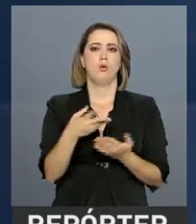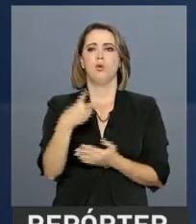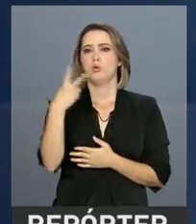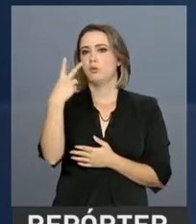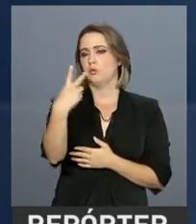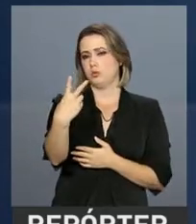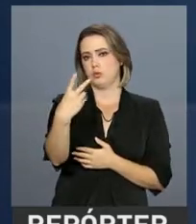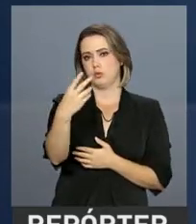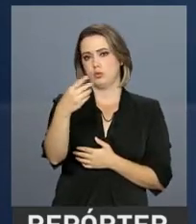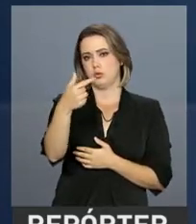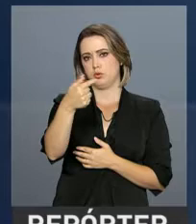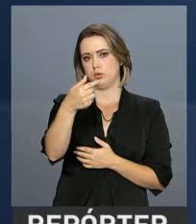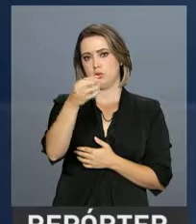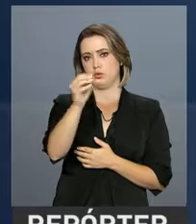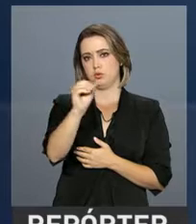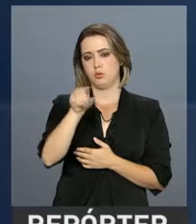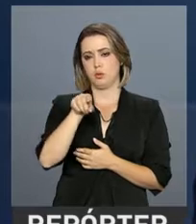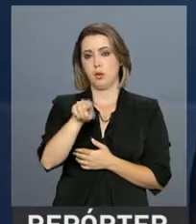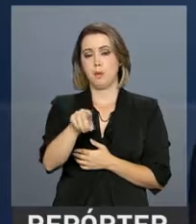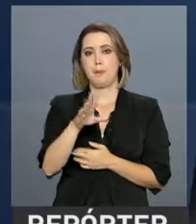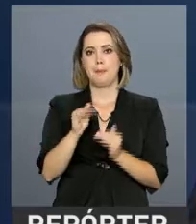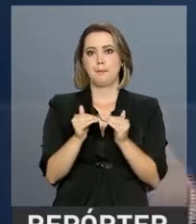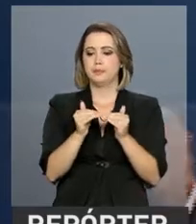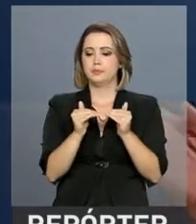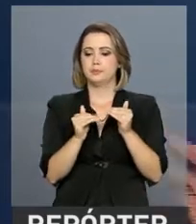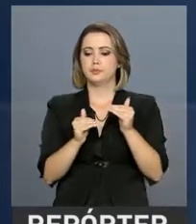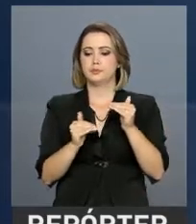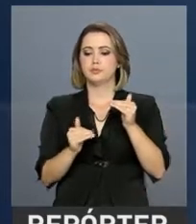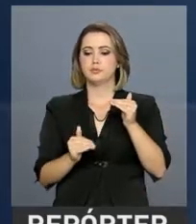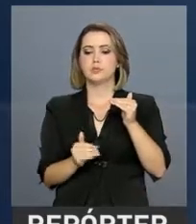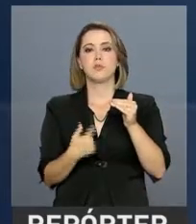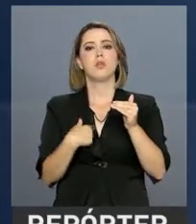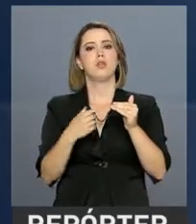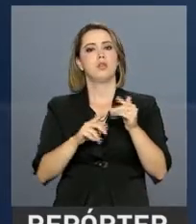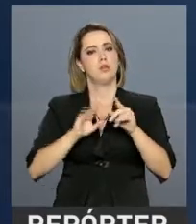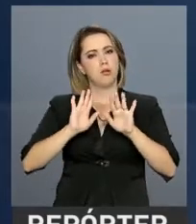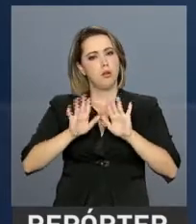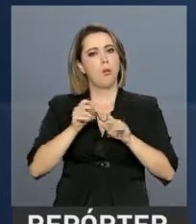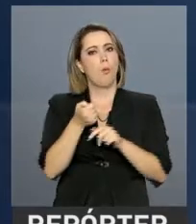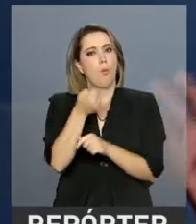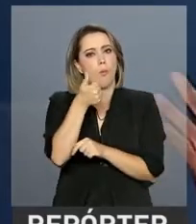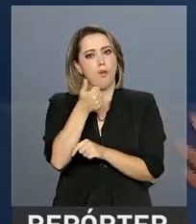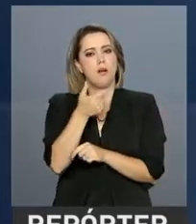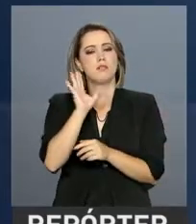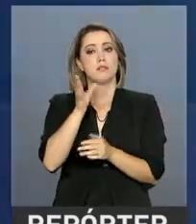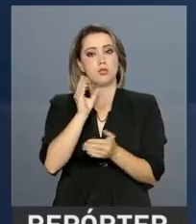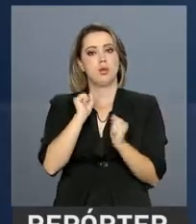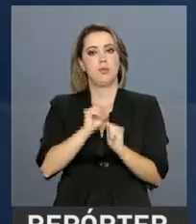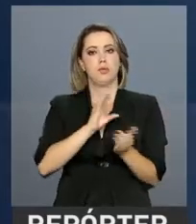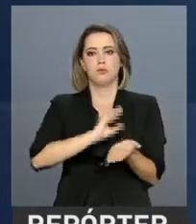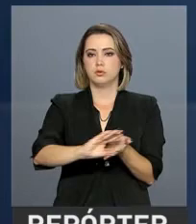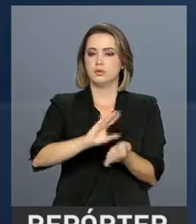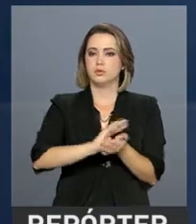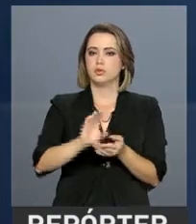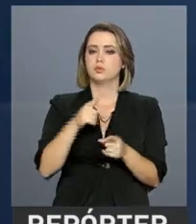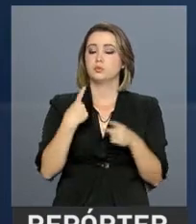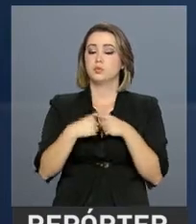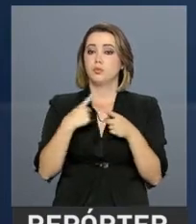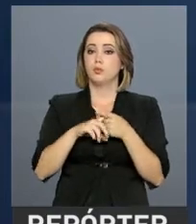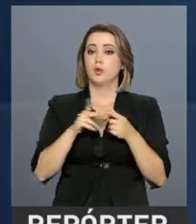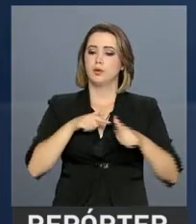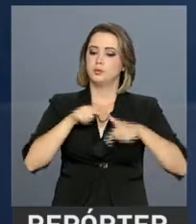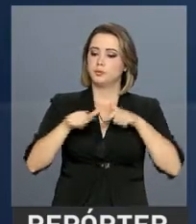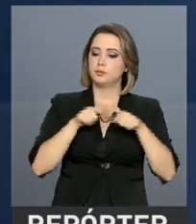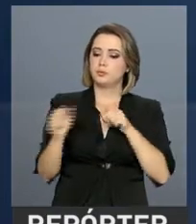em 270 pontos mais um pouquinho voltamos a obter o grau de investimento tudo isso é fruto do trabalho